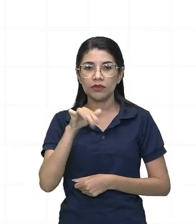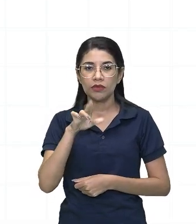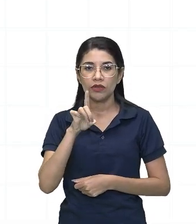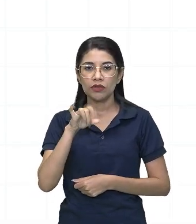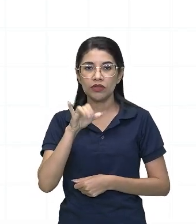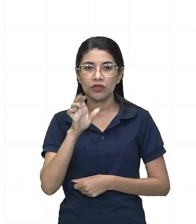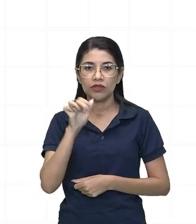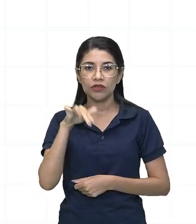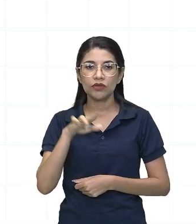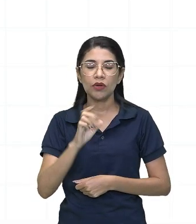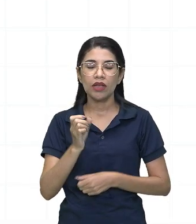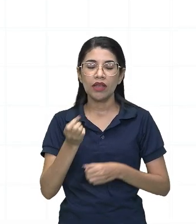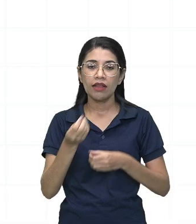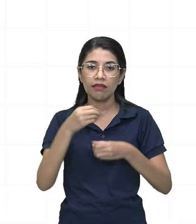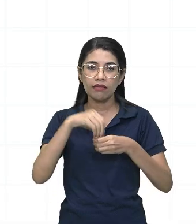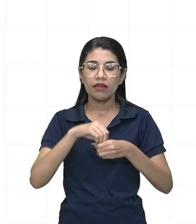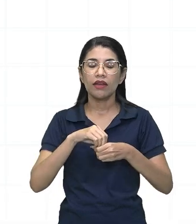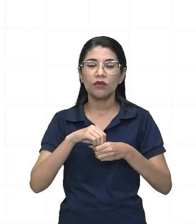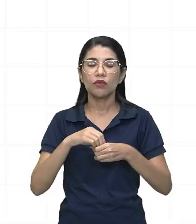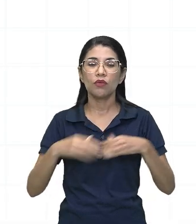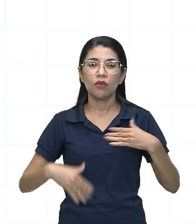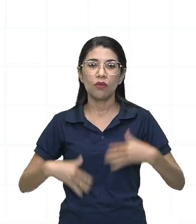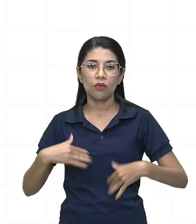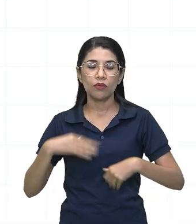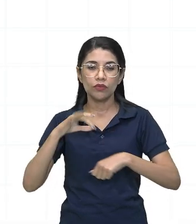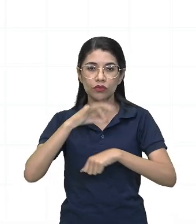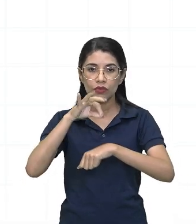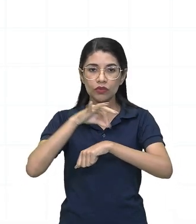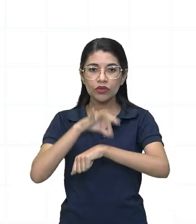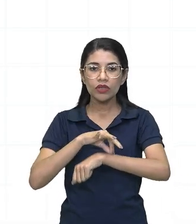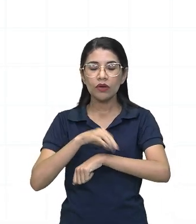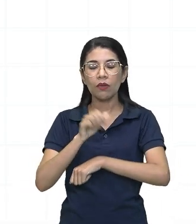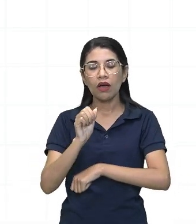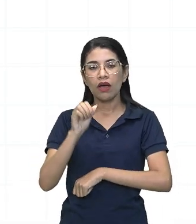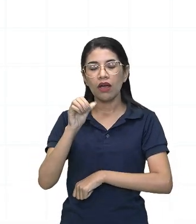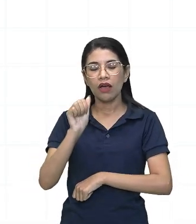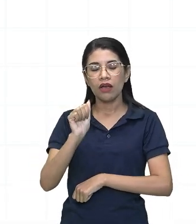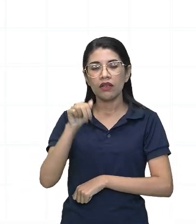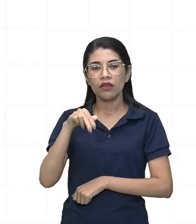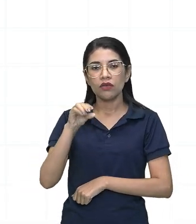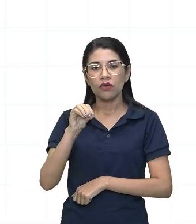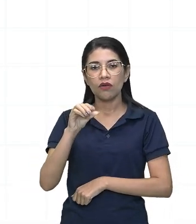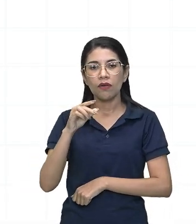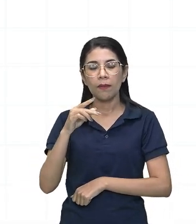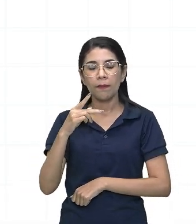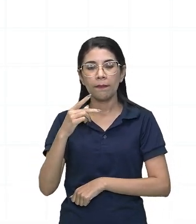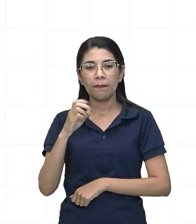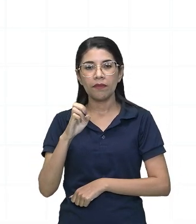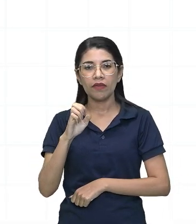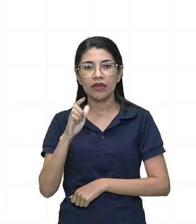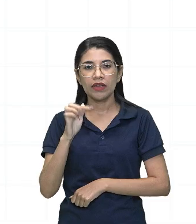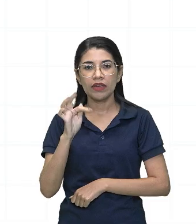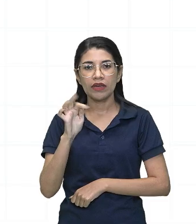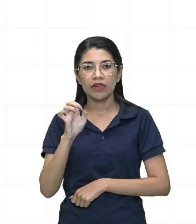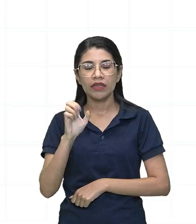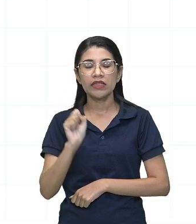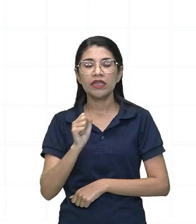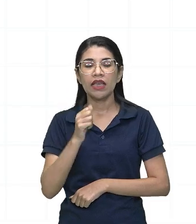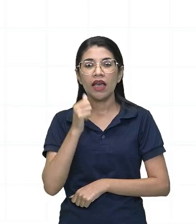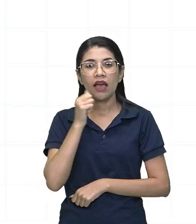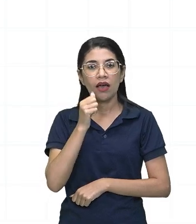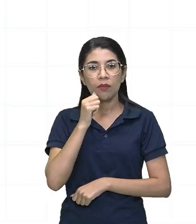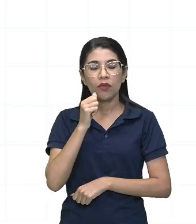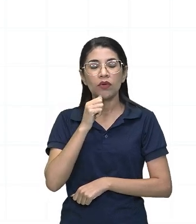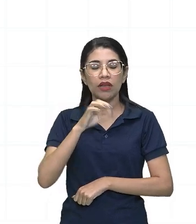está dentro do mosquito, que é o anófelis. É uma fêmea, porque a fêmea que é hematófaga, ou